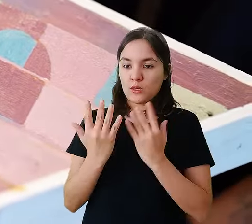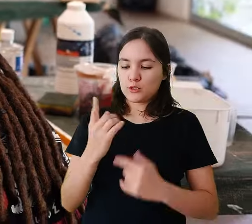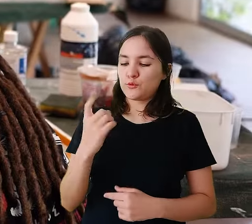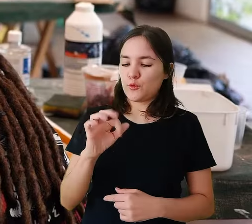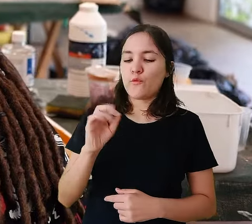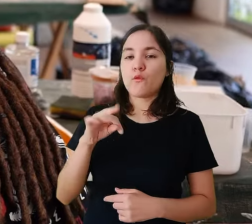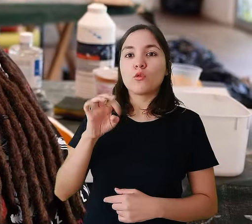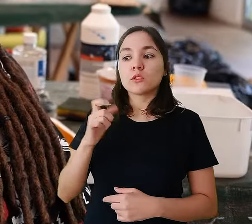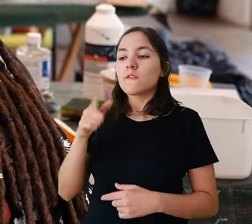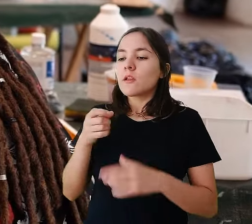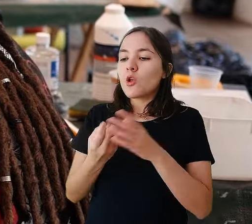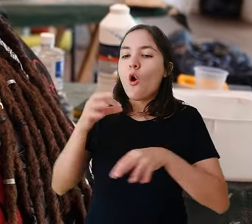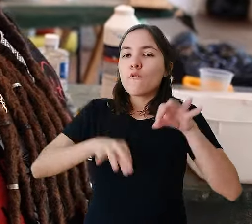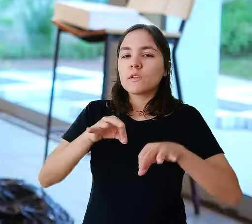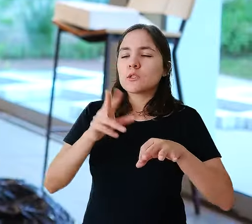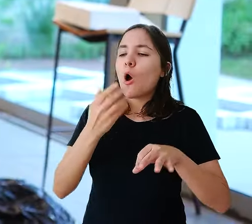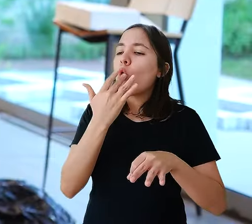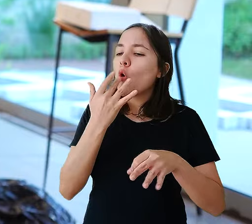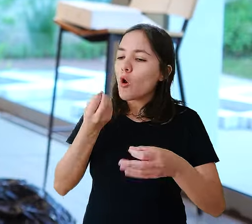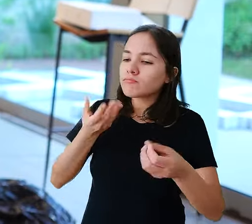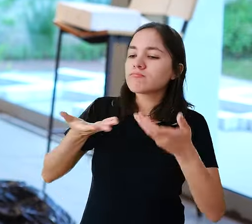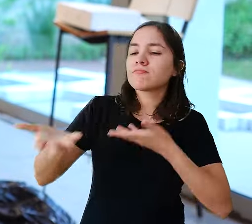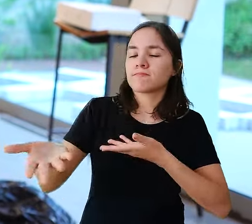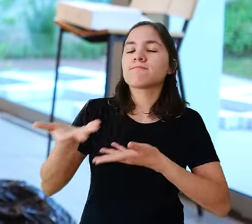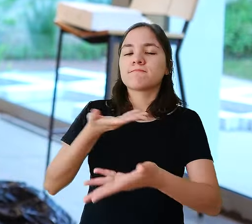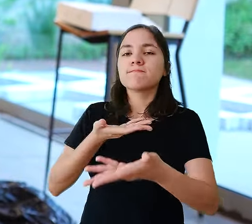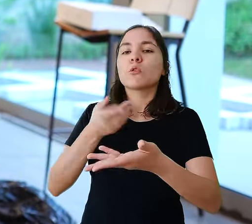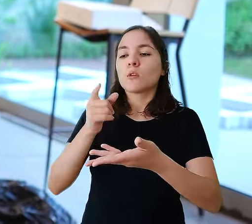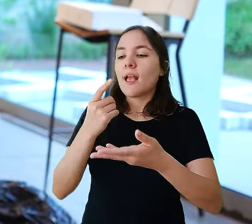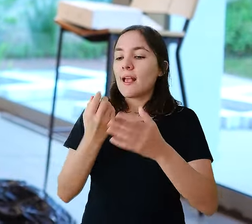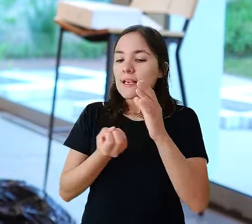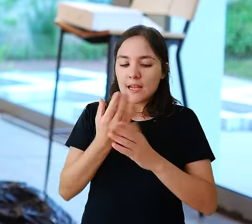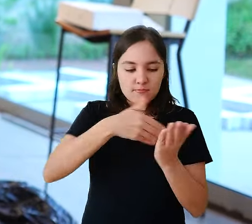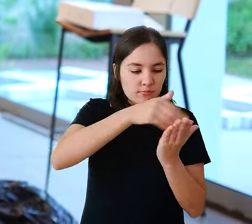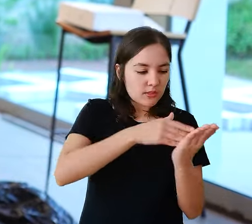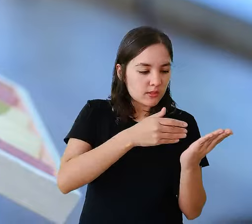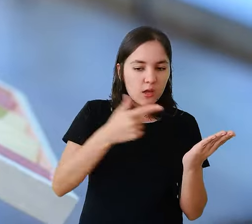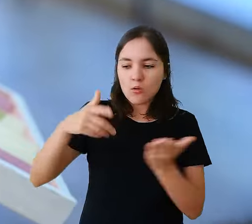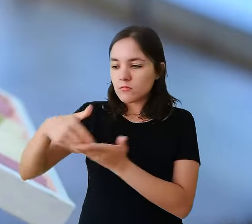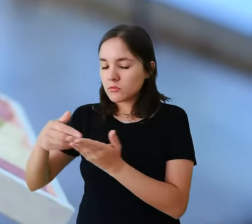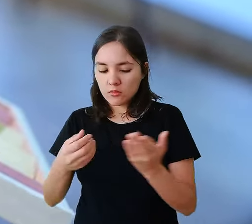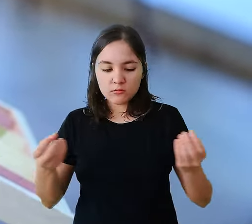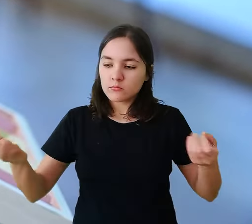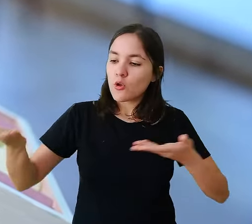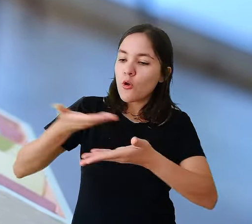Fronte, ele dá essa oficina, Me Dê Sua Cor, né, que é basicamente criação de pinturas coletivas, né, que aí